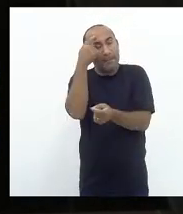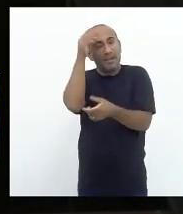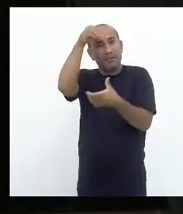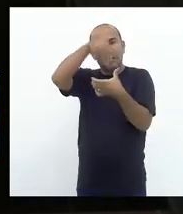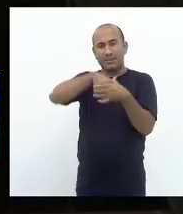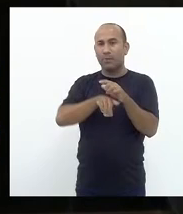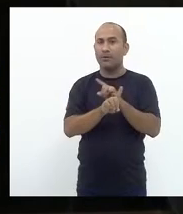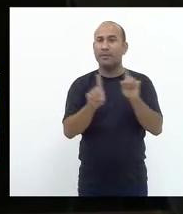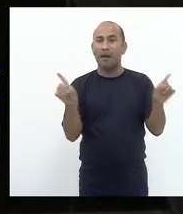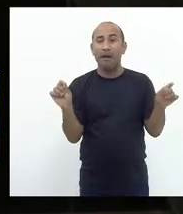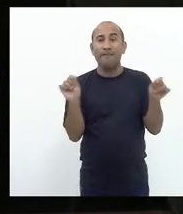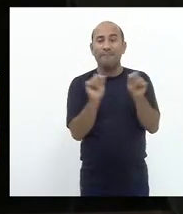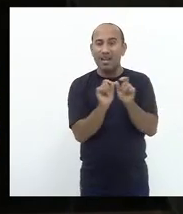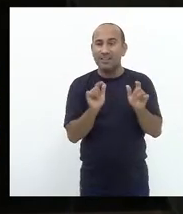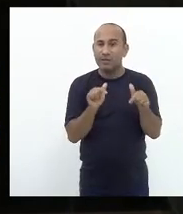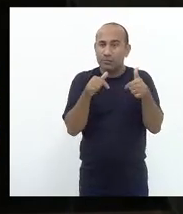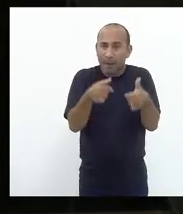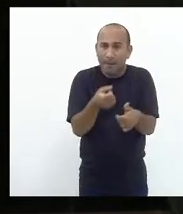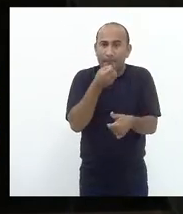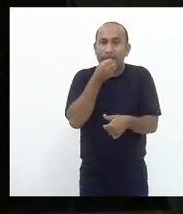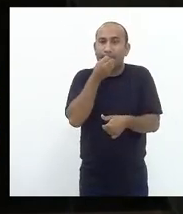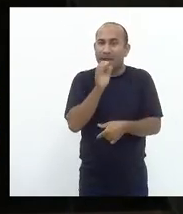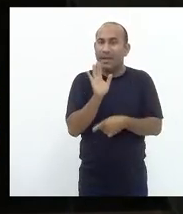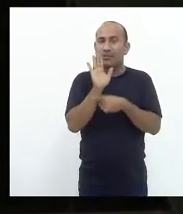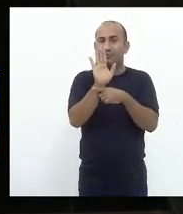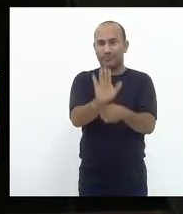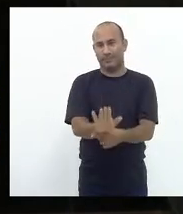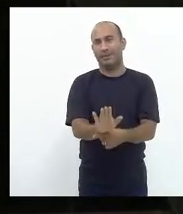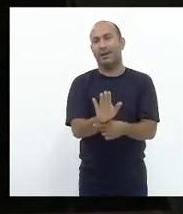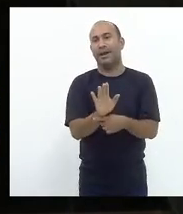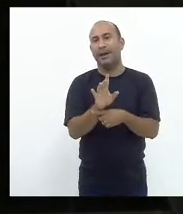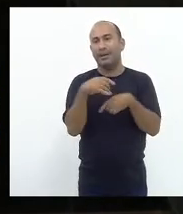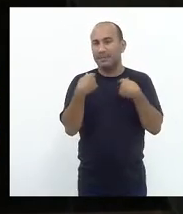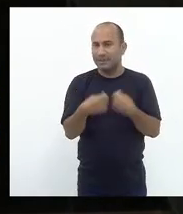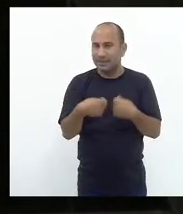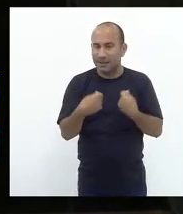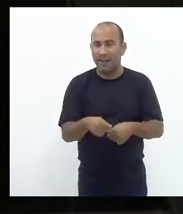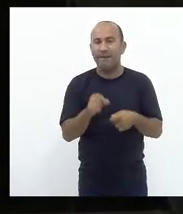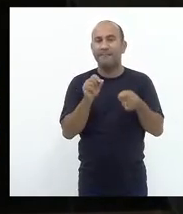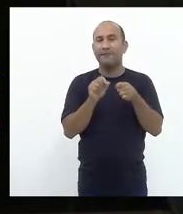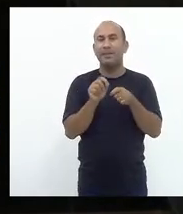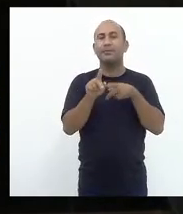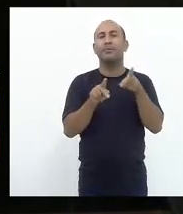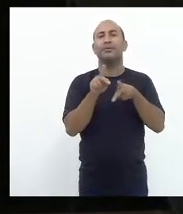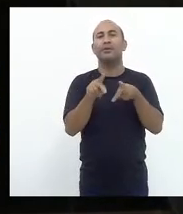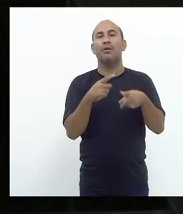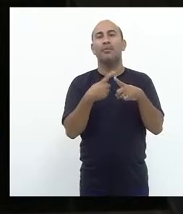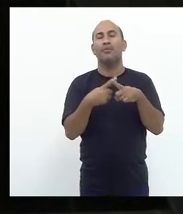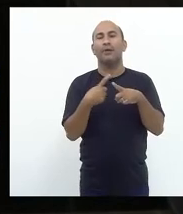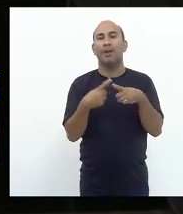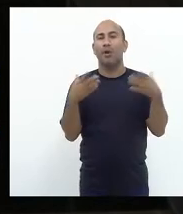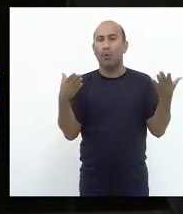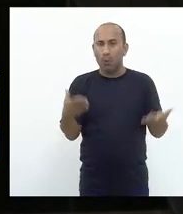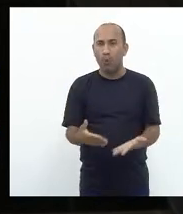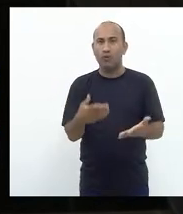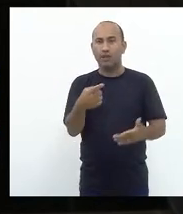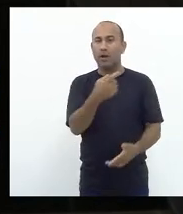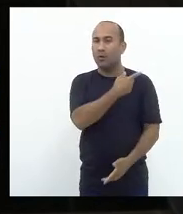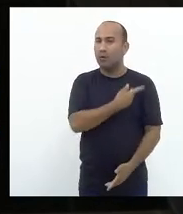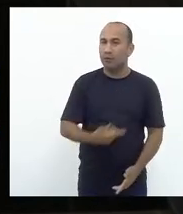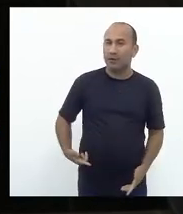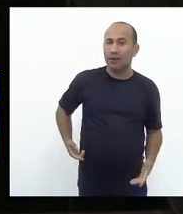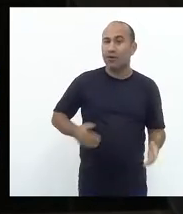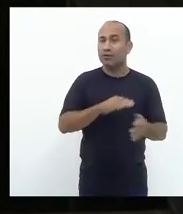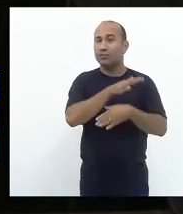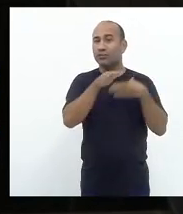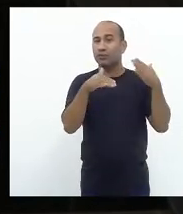eleição. Faça o bem sem olhar a quem. Faça pela população, porque o senhor hoje é um governador de